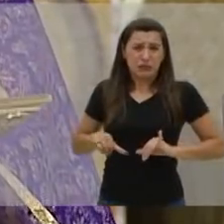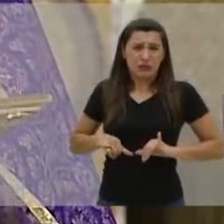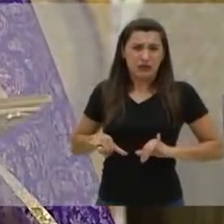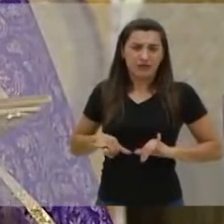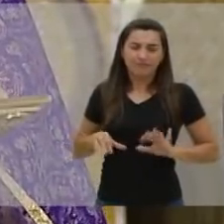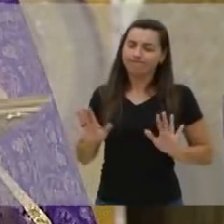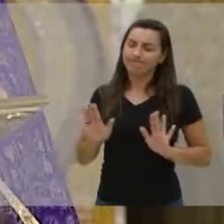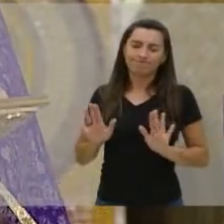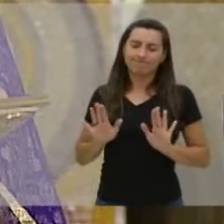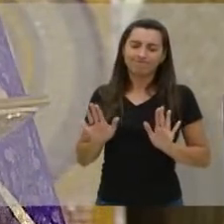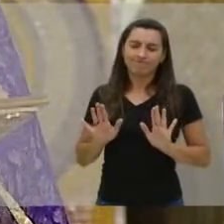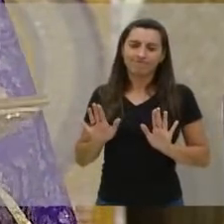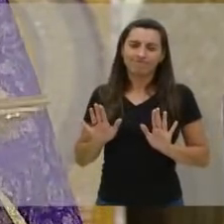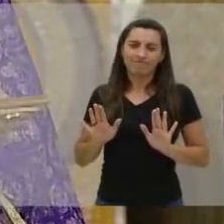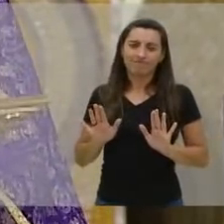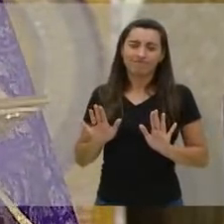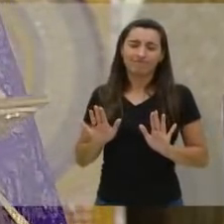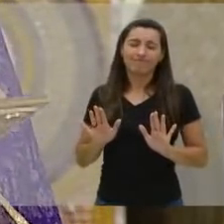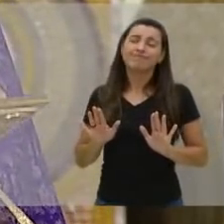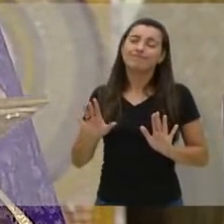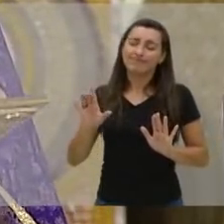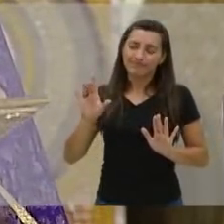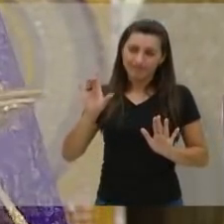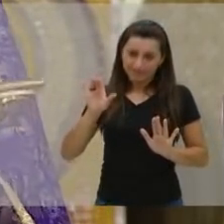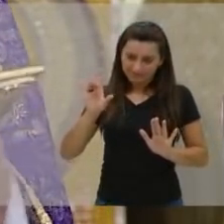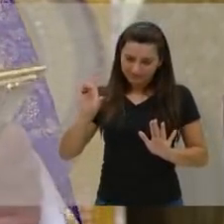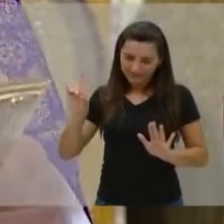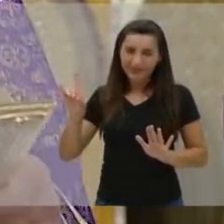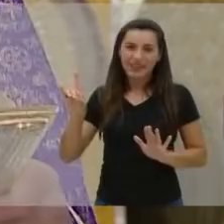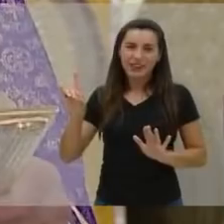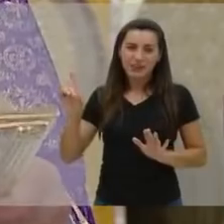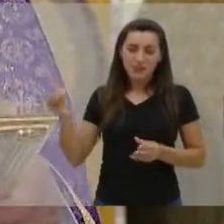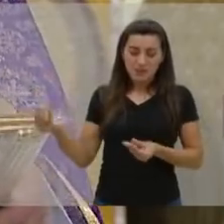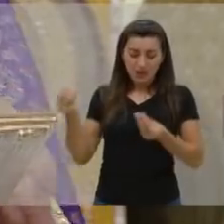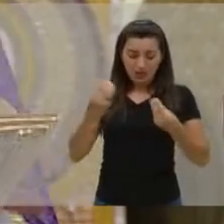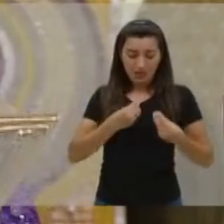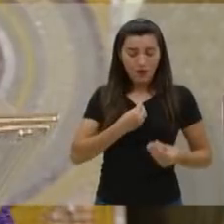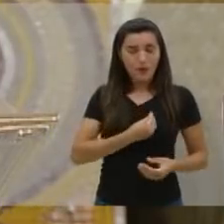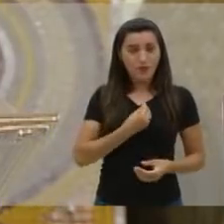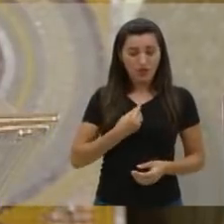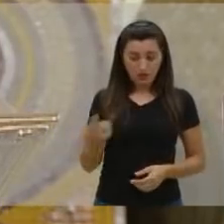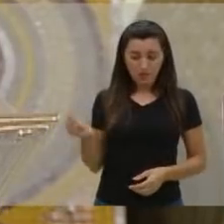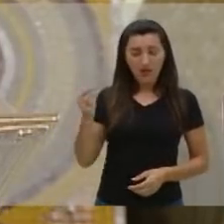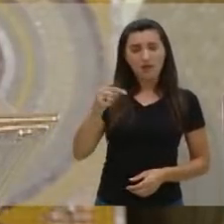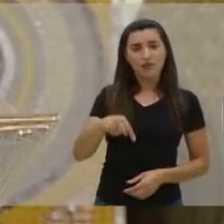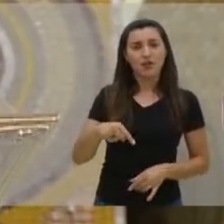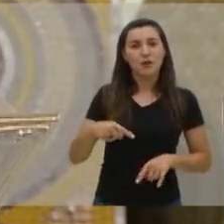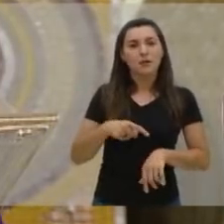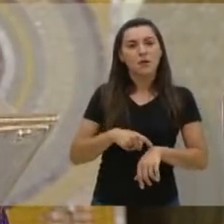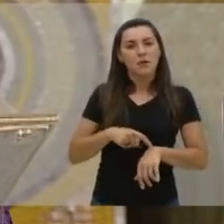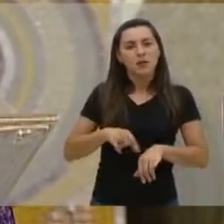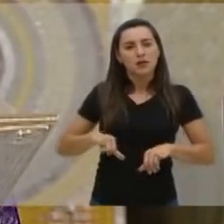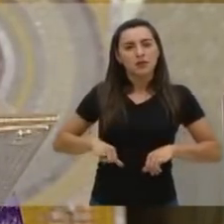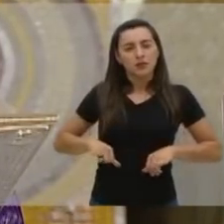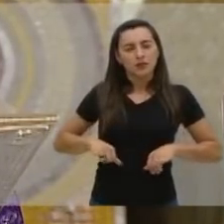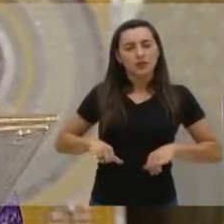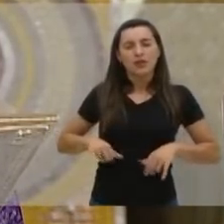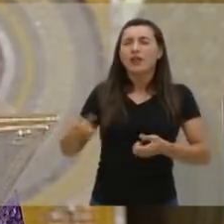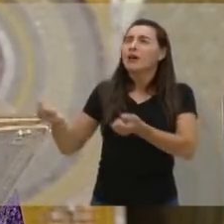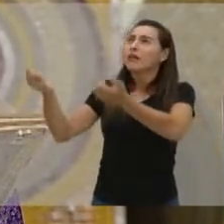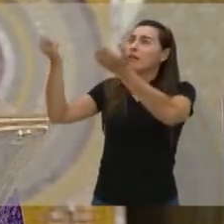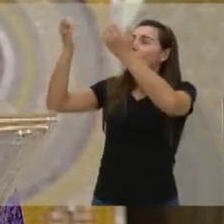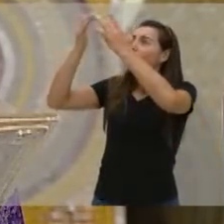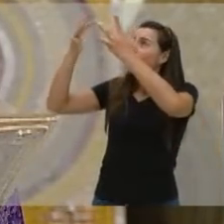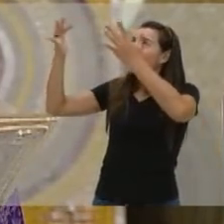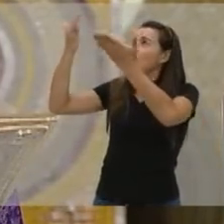Mas foi precisamente para esta hora que eu vim. Pai, glorifica o teu